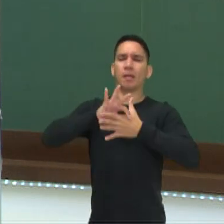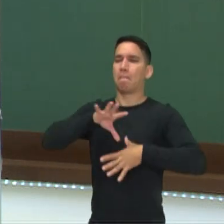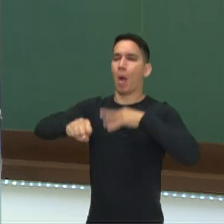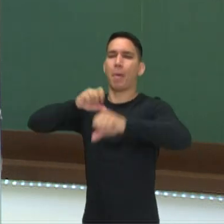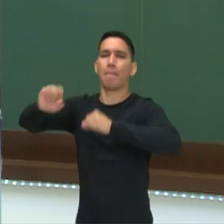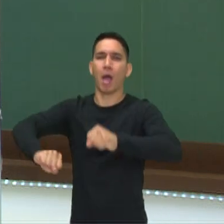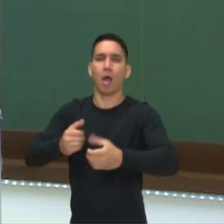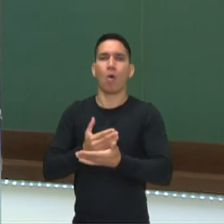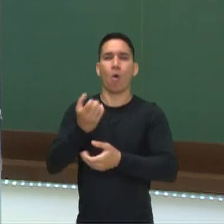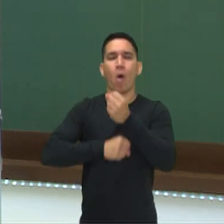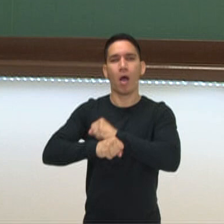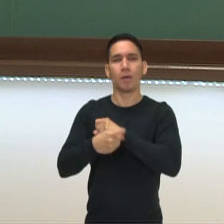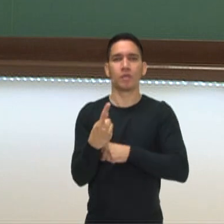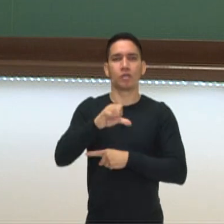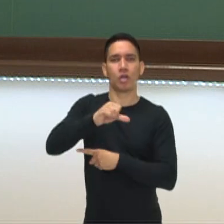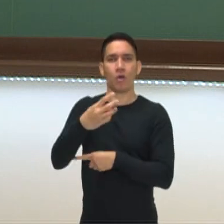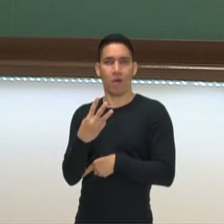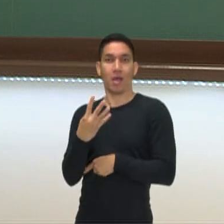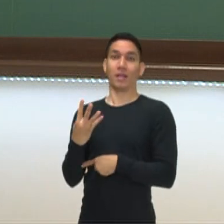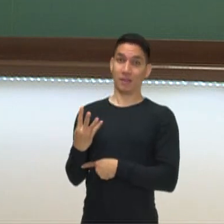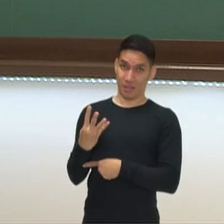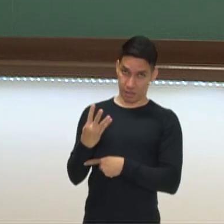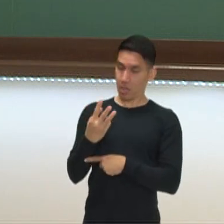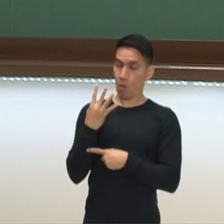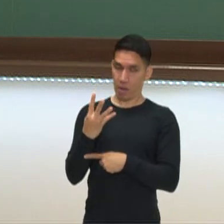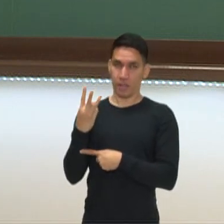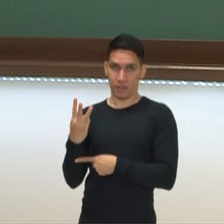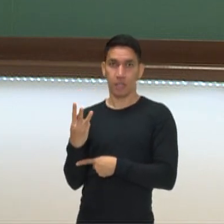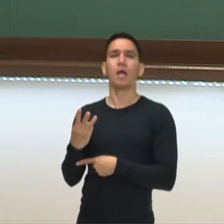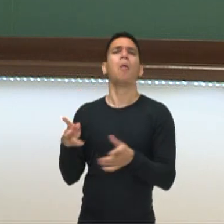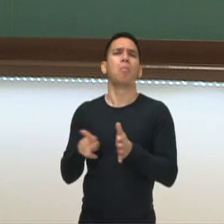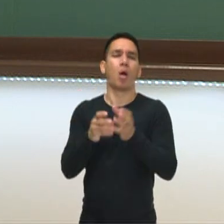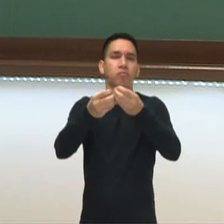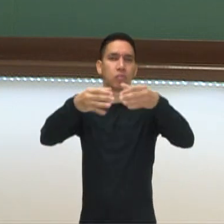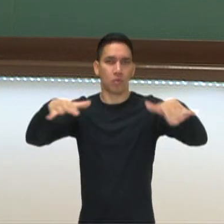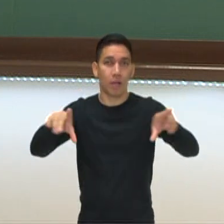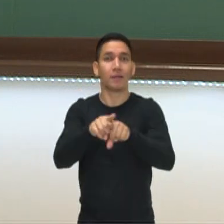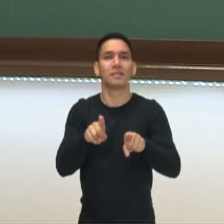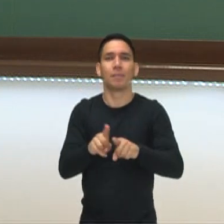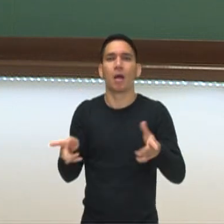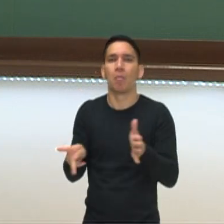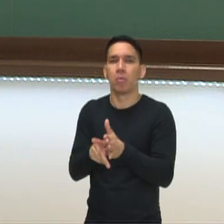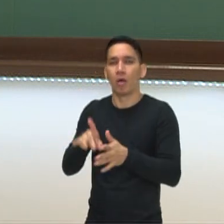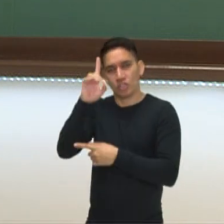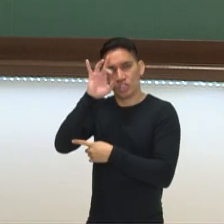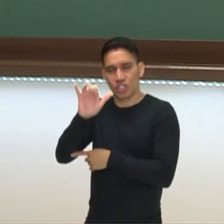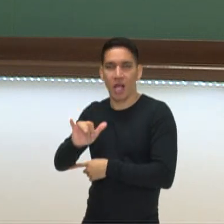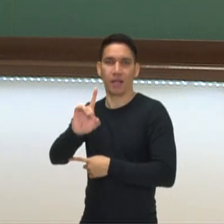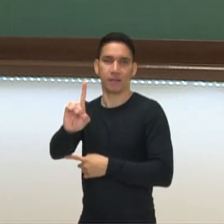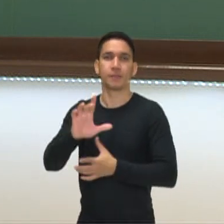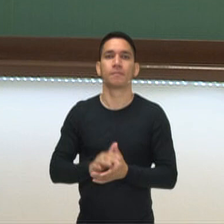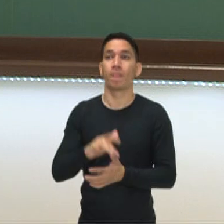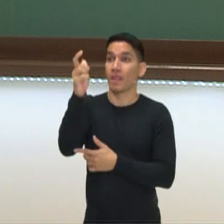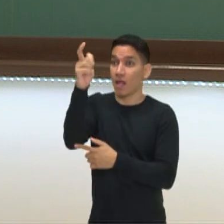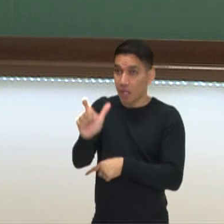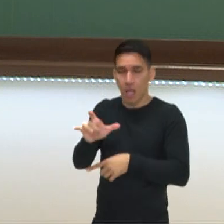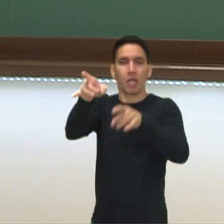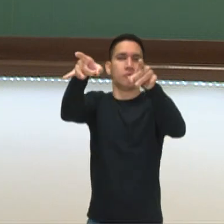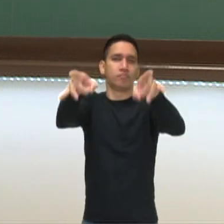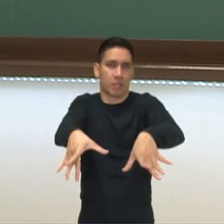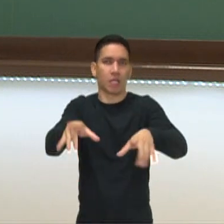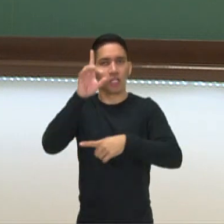de 1943, tanto no Pacífico como depois resultando no desembarque do dia D. A Itália se